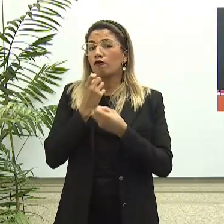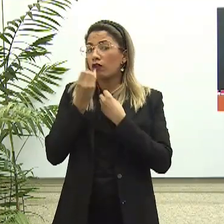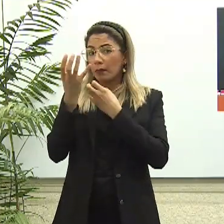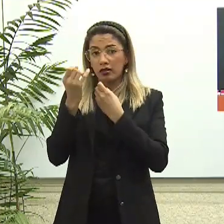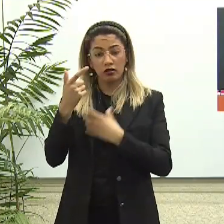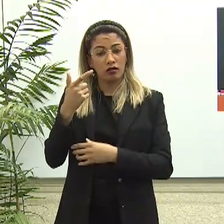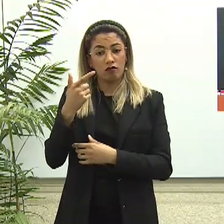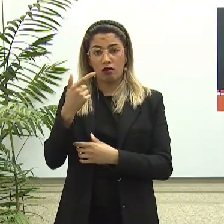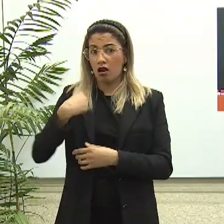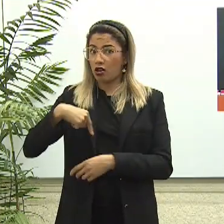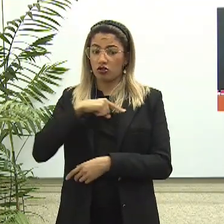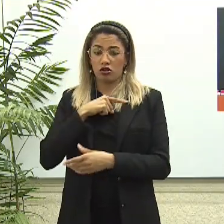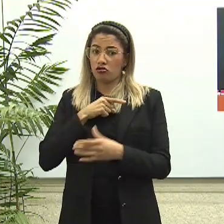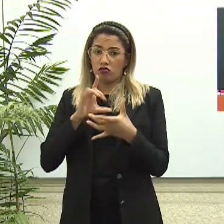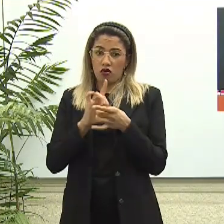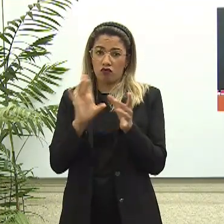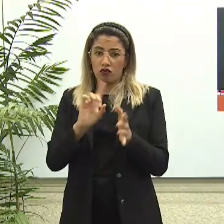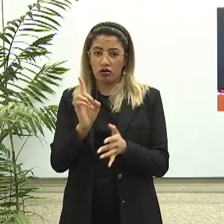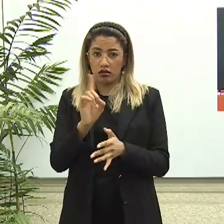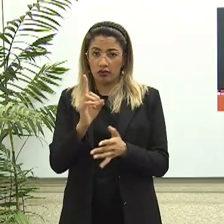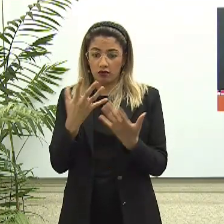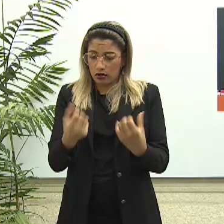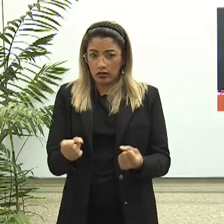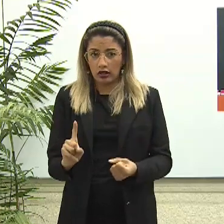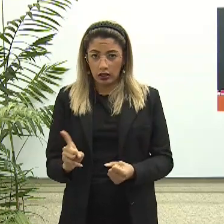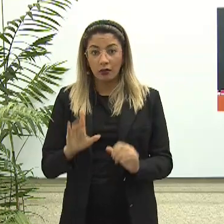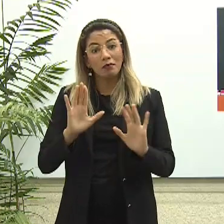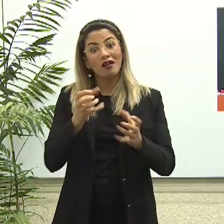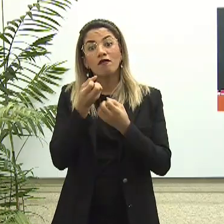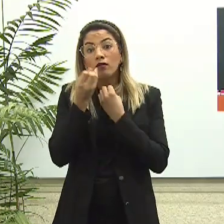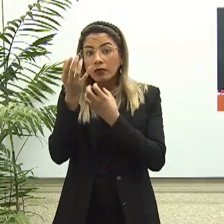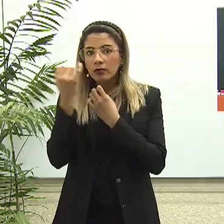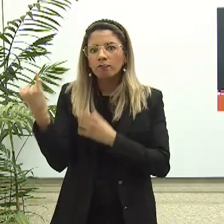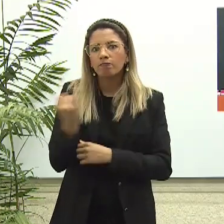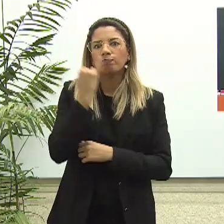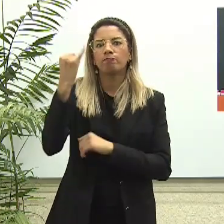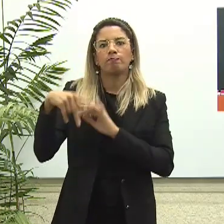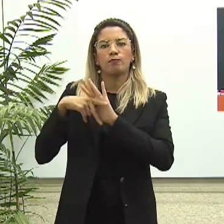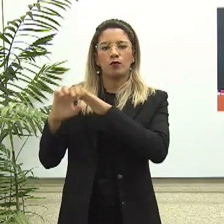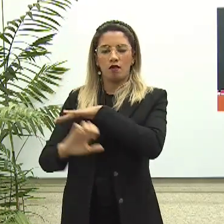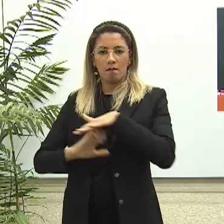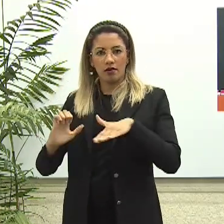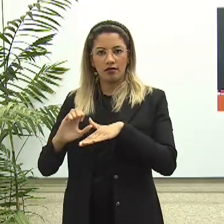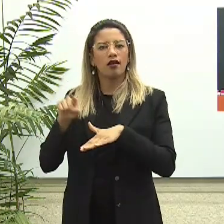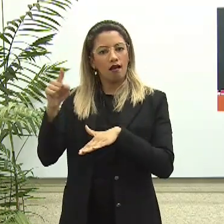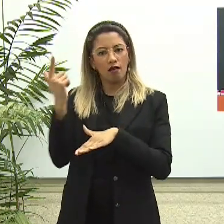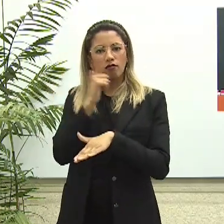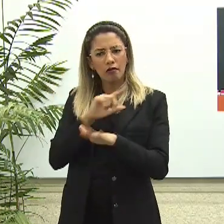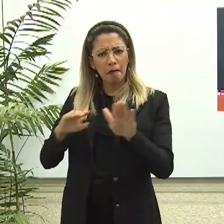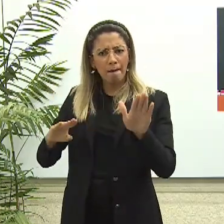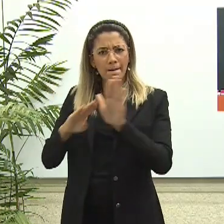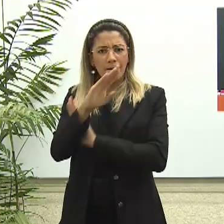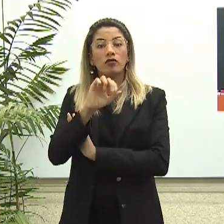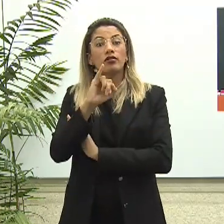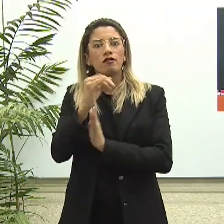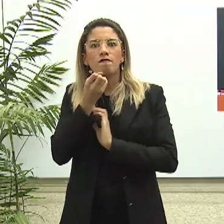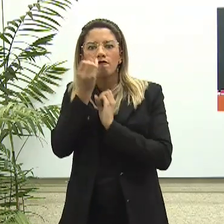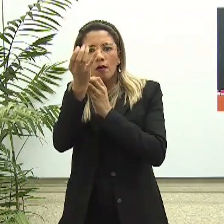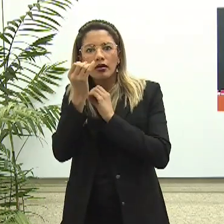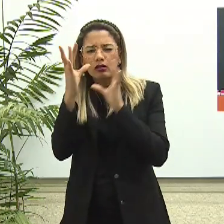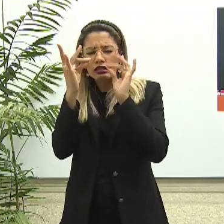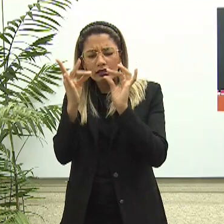consentimento das pessoas mas os dados são valiosos então a empresa vai ser mais bem sucedida se ela coletar mais dados então